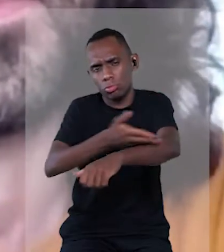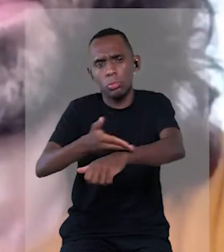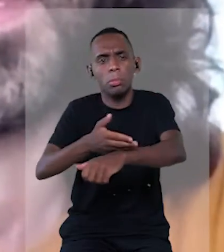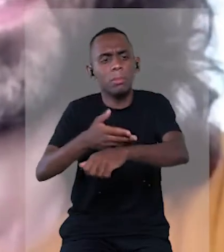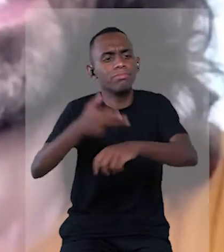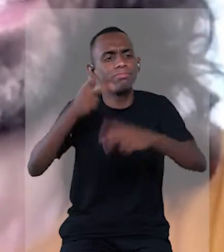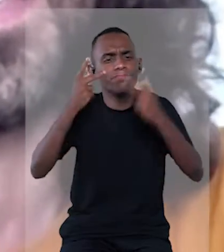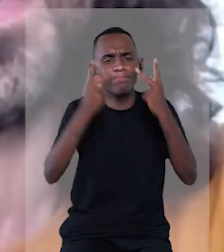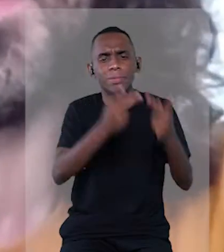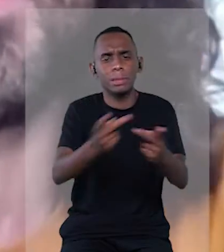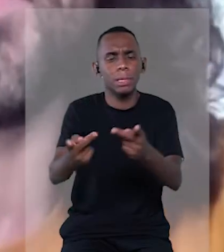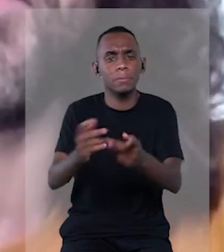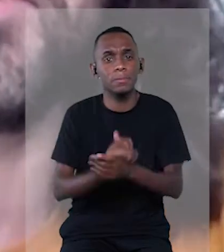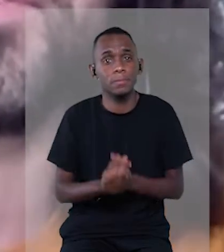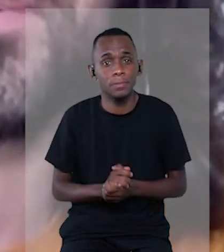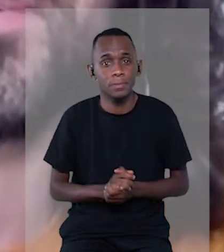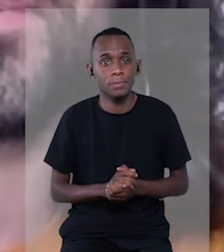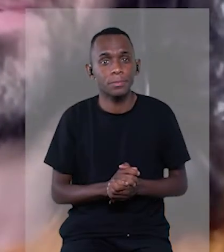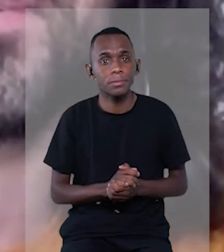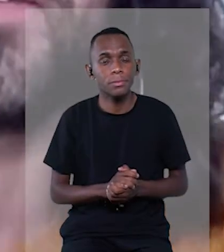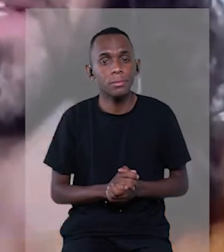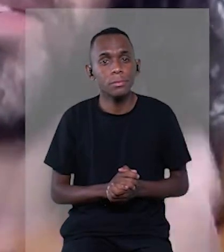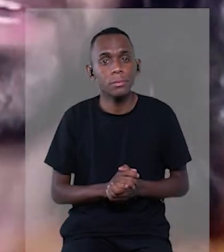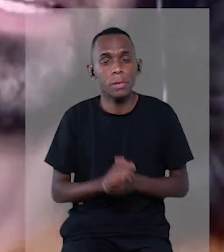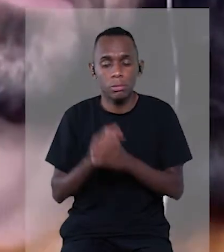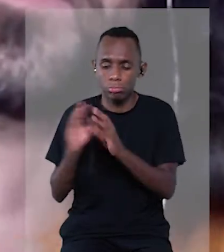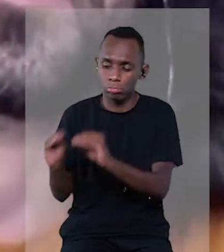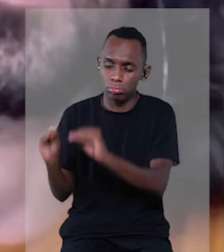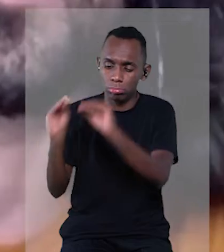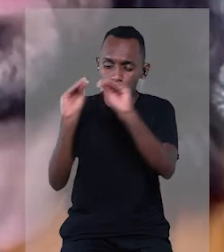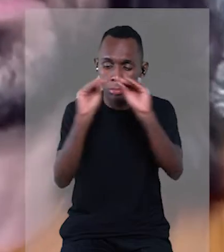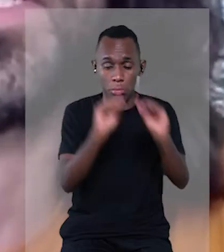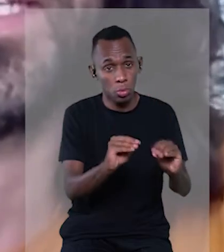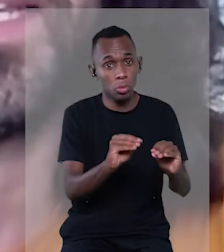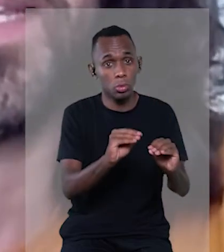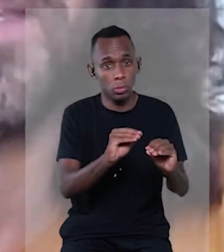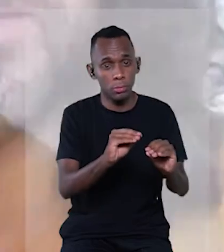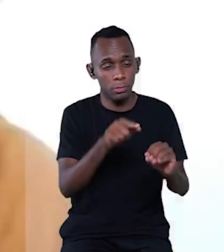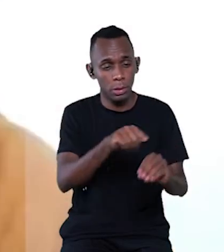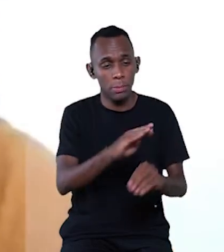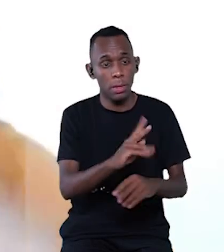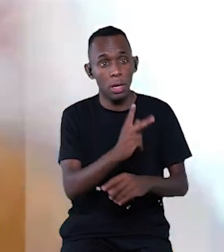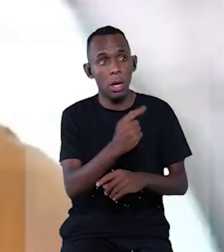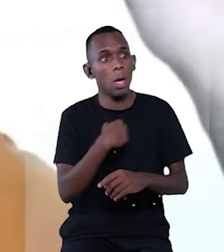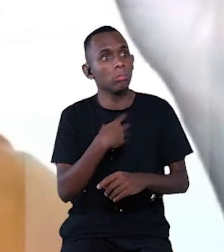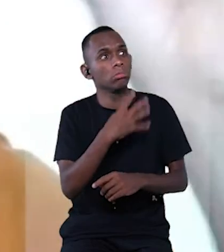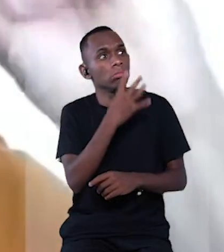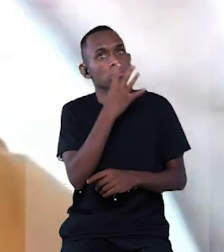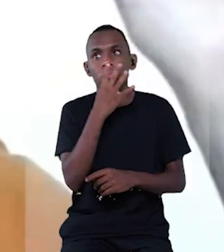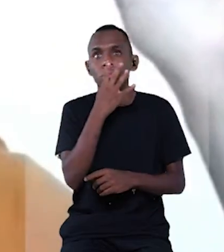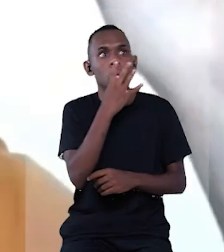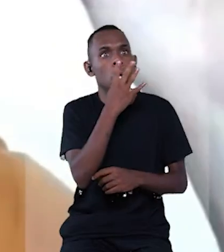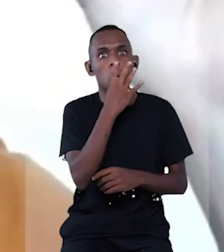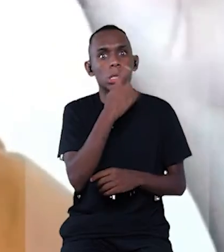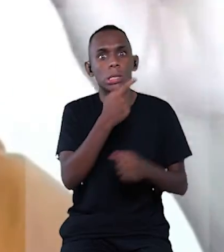frequentar. Bom, quando eu saio de Lafayette e venho para Belo Horizonte, eu fiquei fascinado com a cidade grande, assim. Apesar